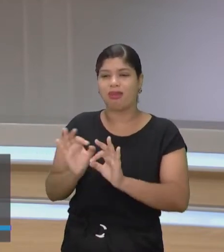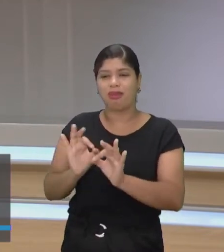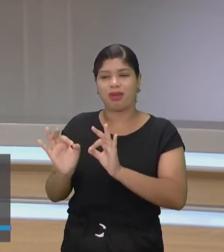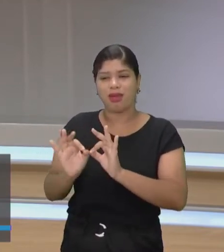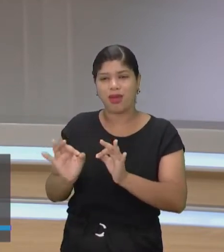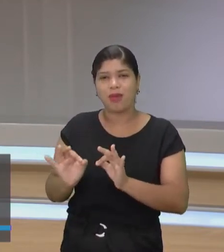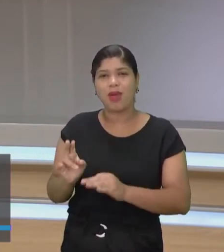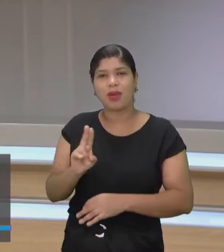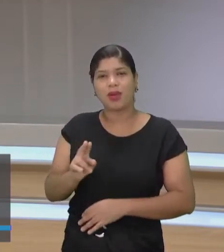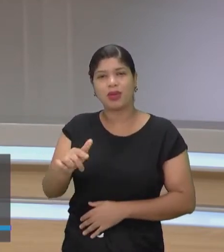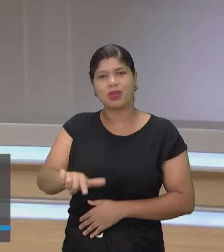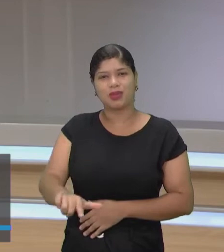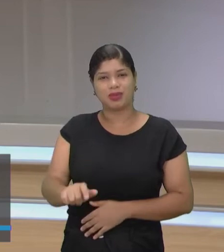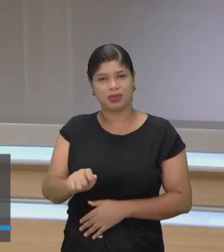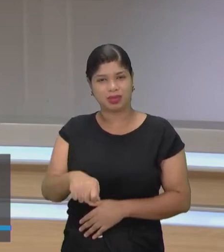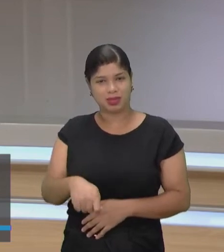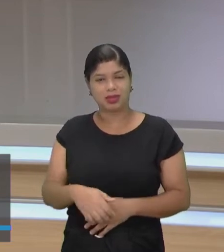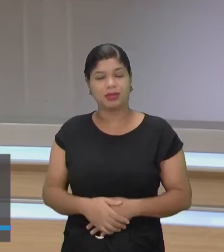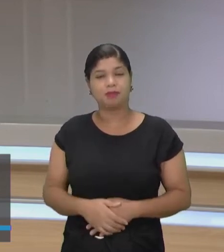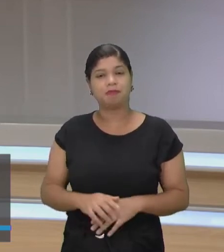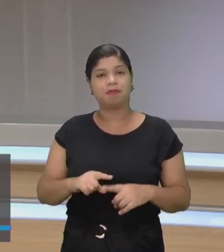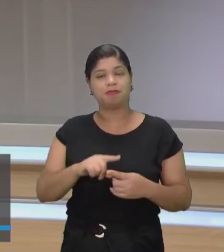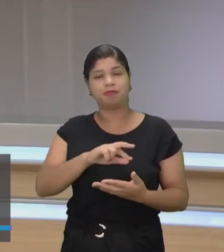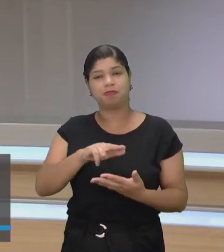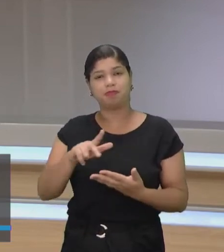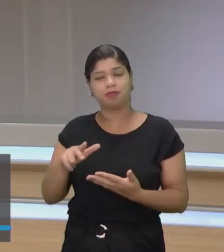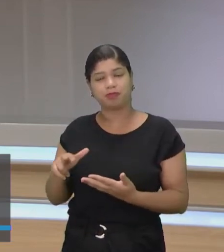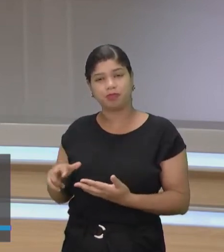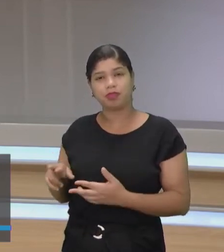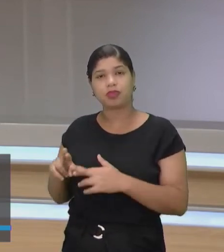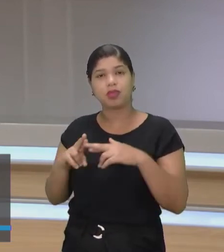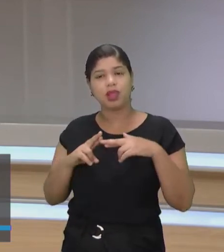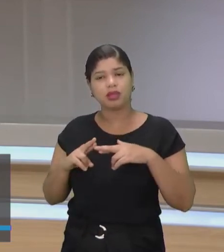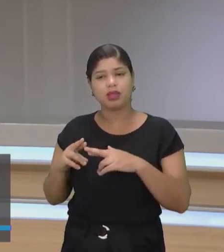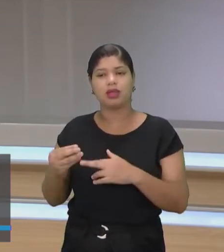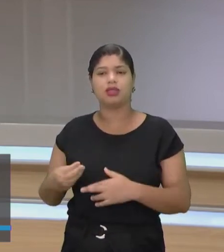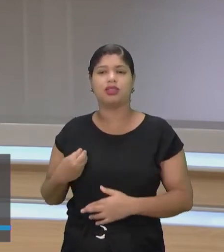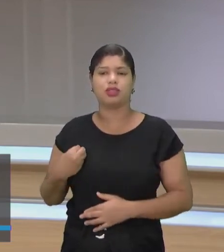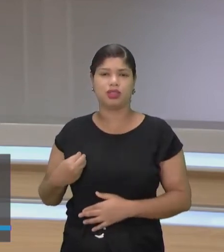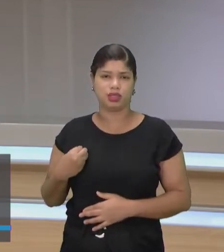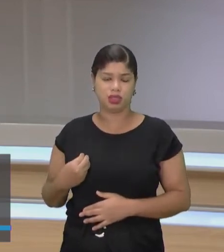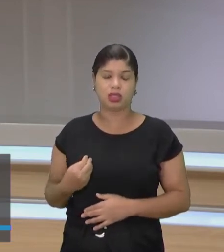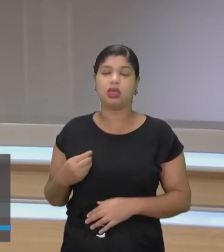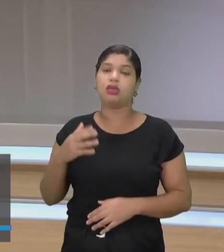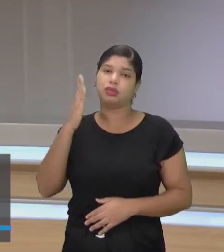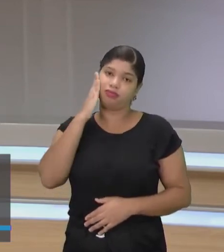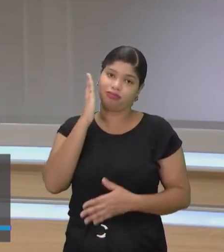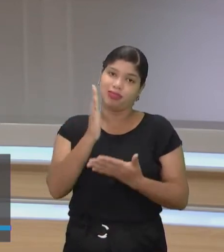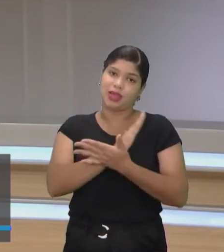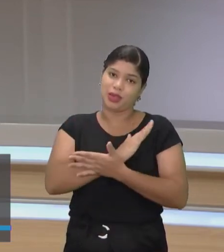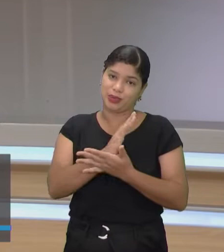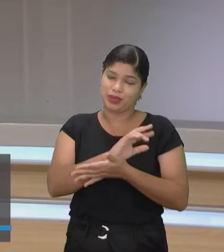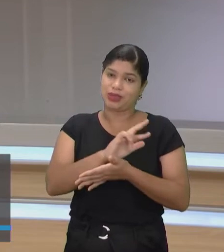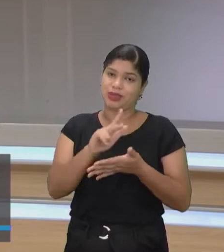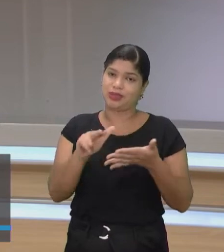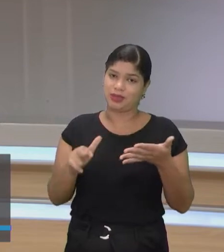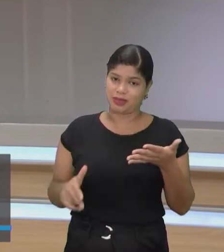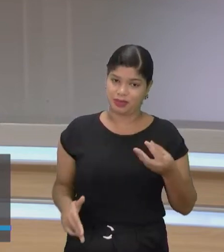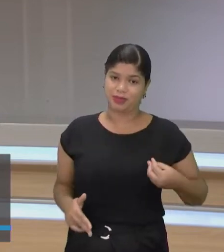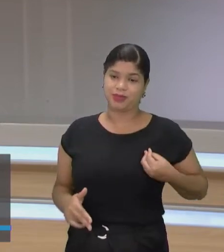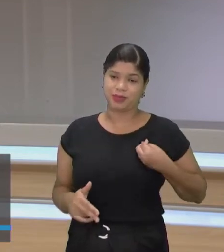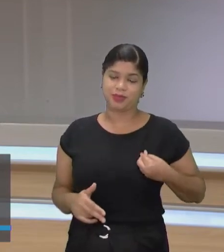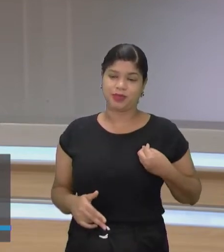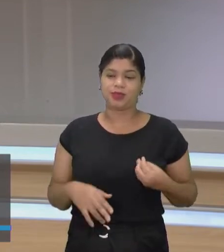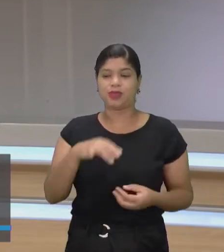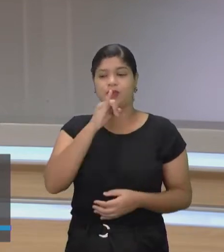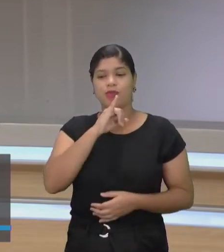diversos tipos de reciclagens e, é claro, tem níveis mais alarmantes, por assim dizer,